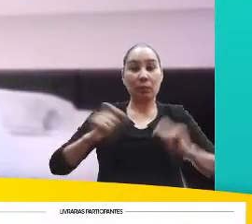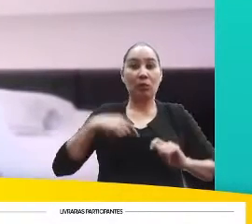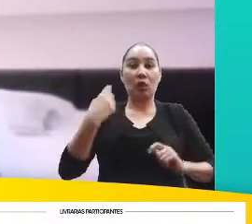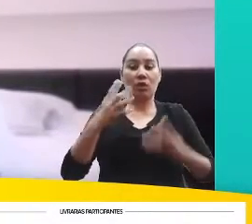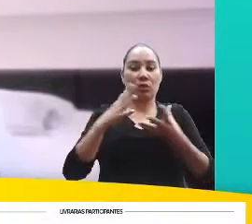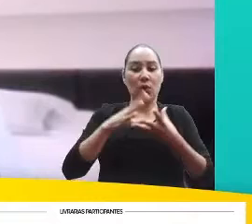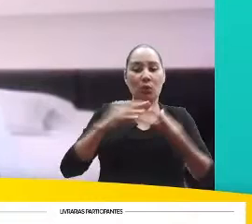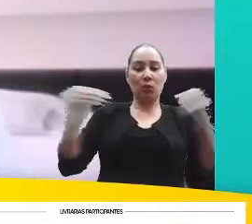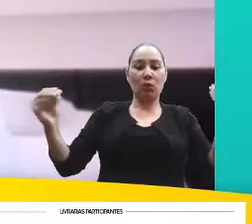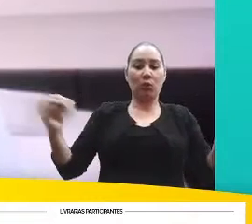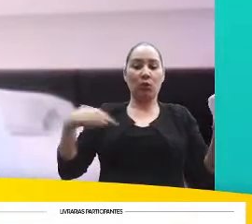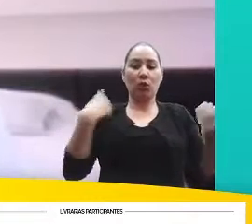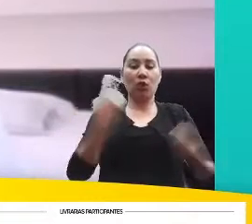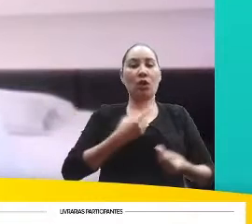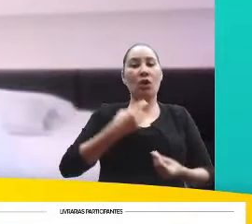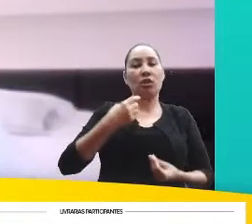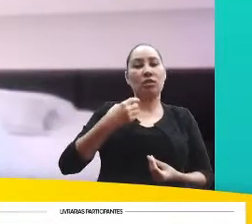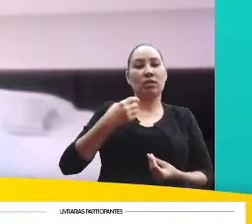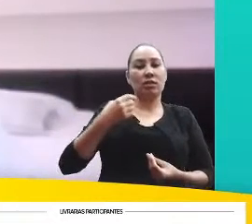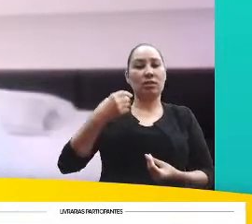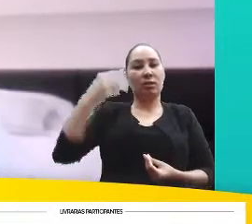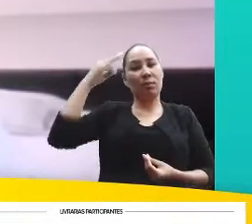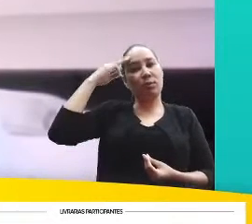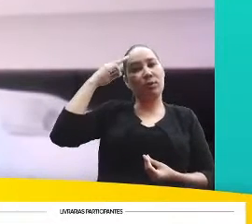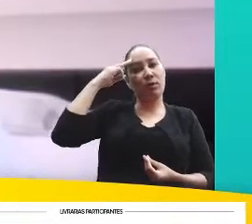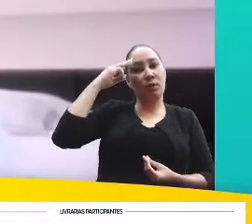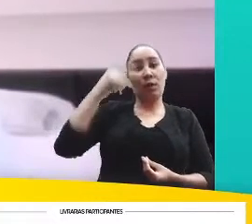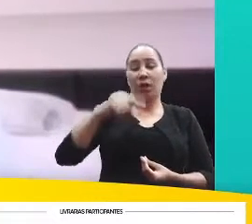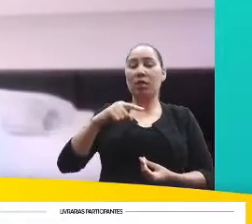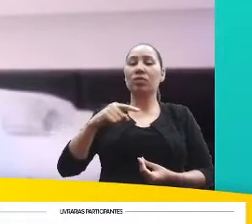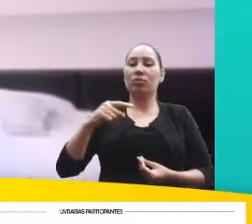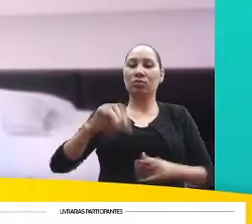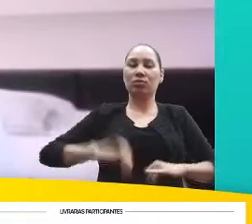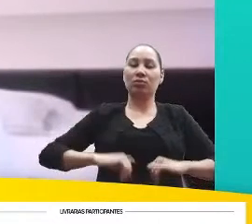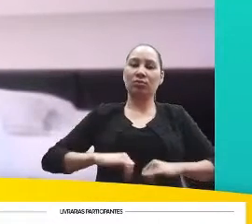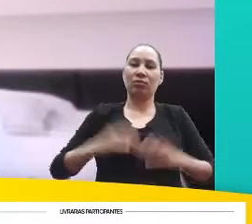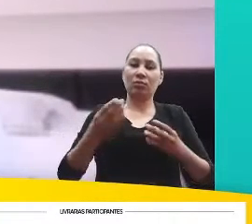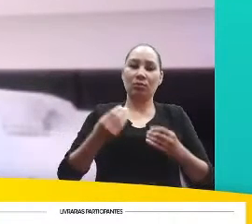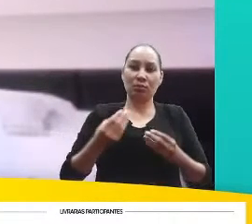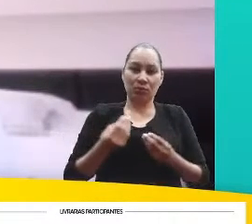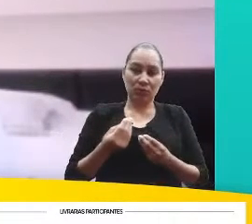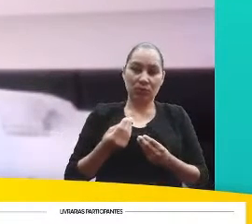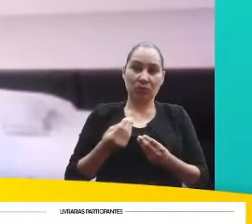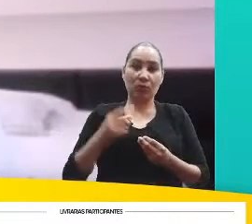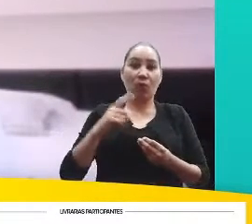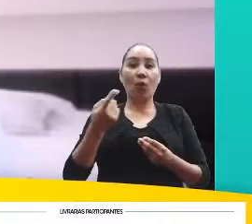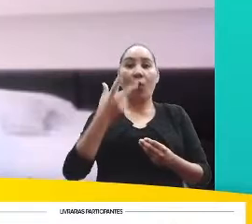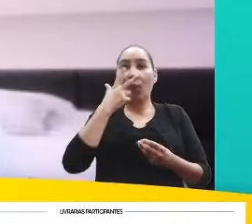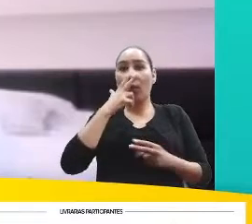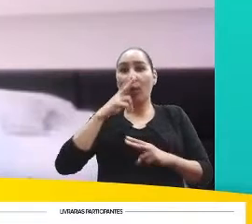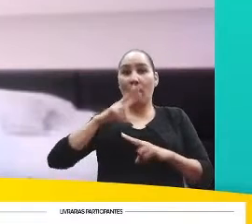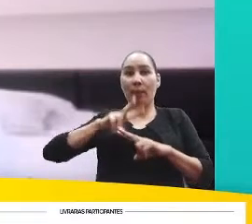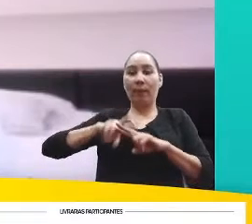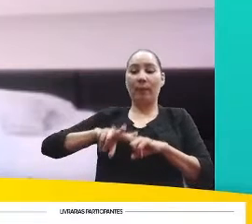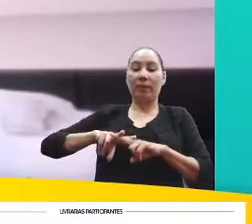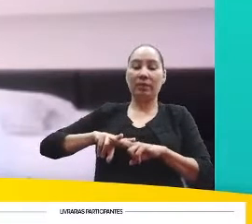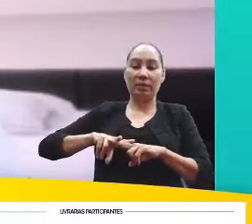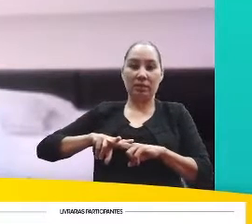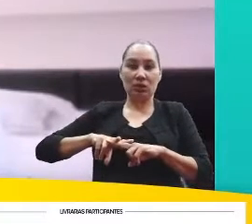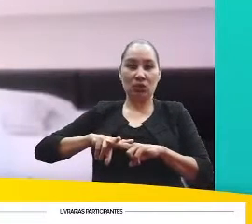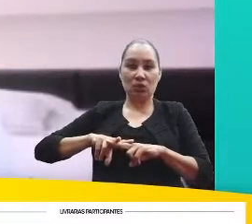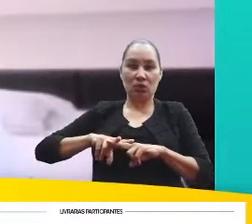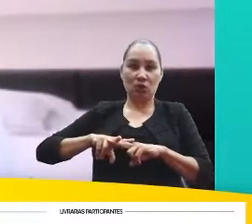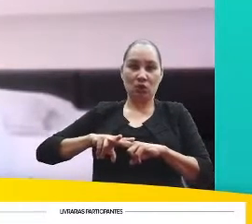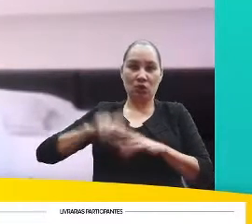curarmos a nossa parte moral. Ou ainda, e isso dói muito, será o bendito presídio, em que